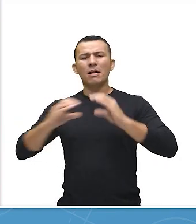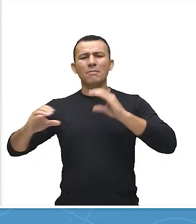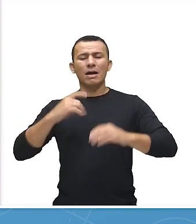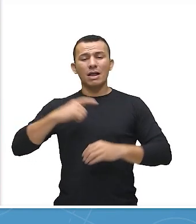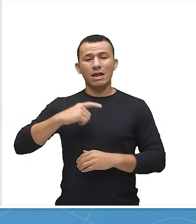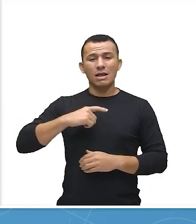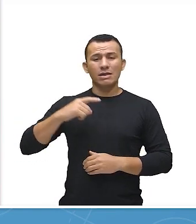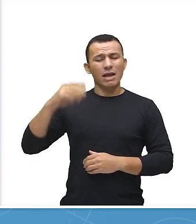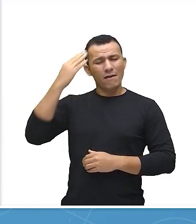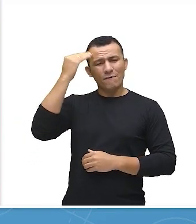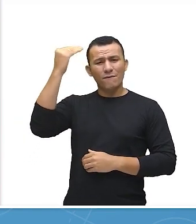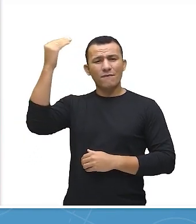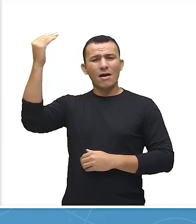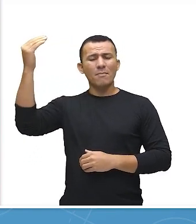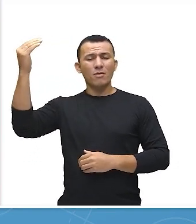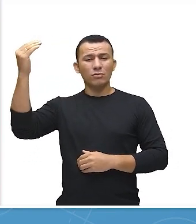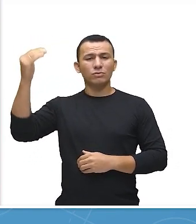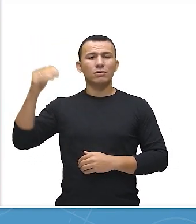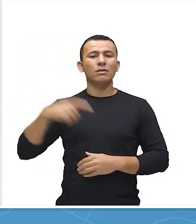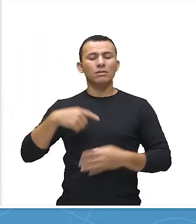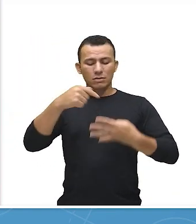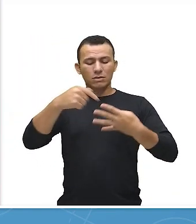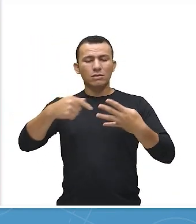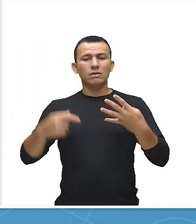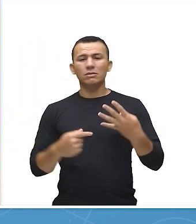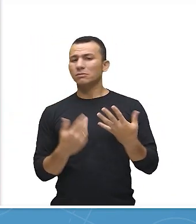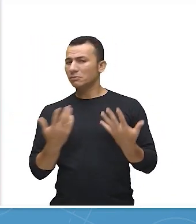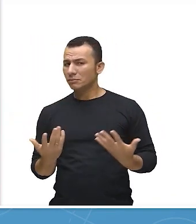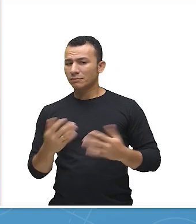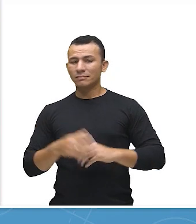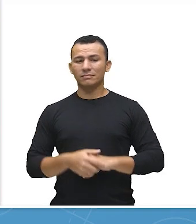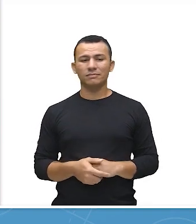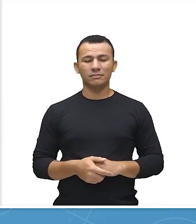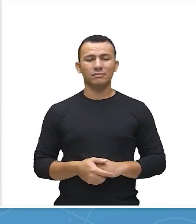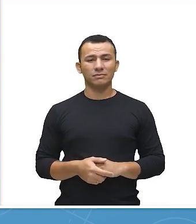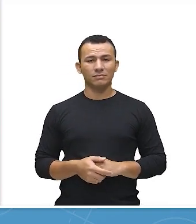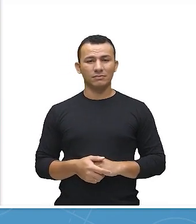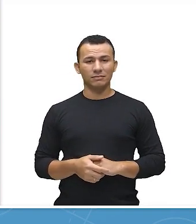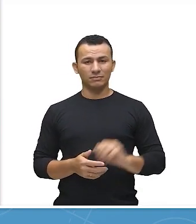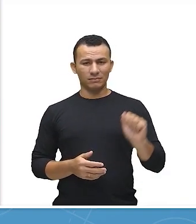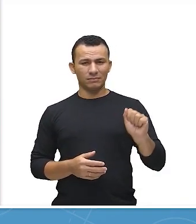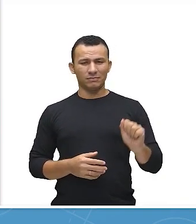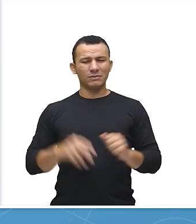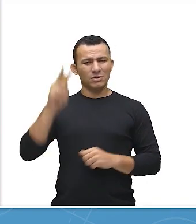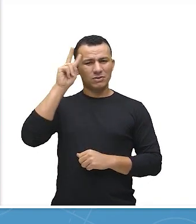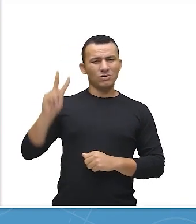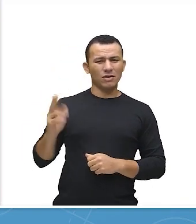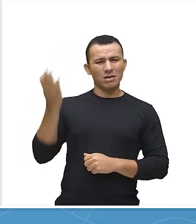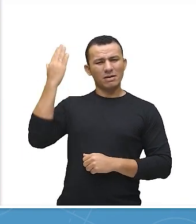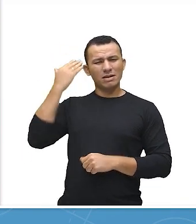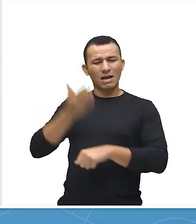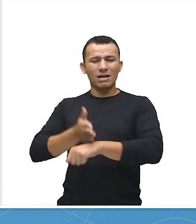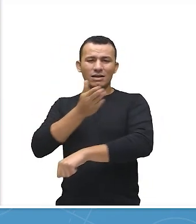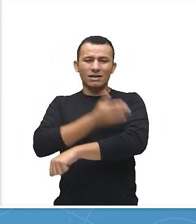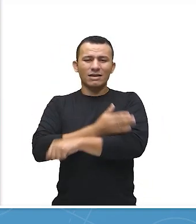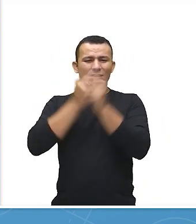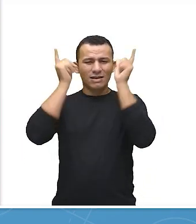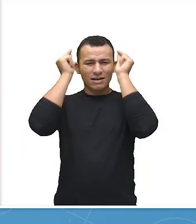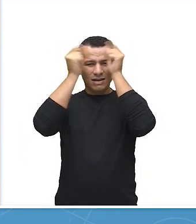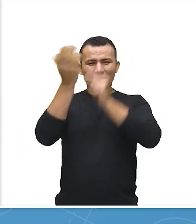Então, a primeira questão de arte, que era a nossa questão 17 do Exercitando, ela falava assim: as práticas musicais, elas